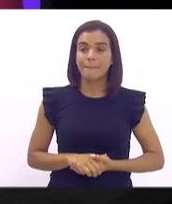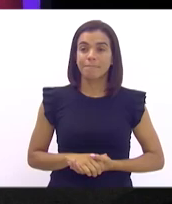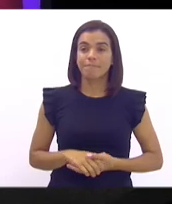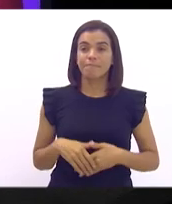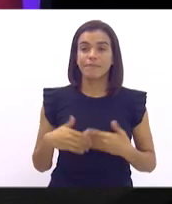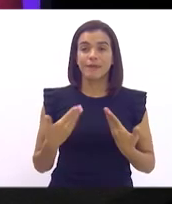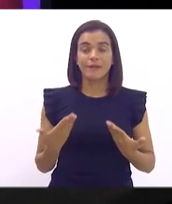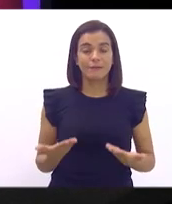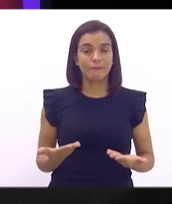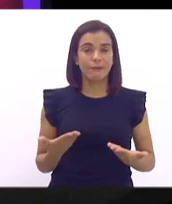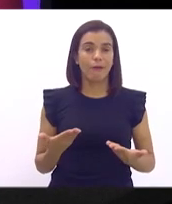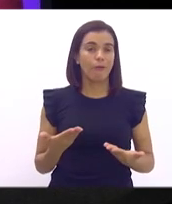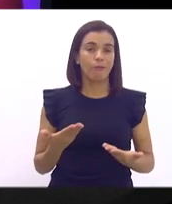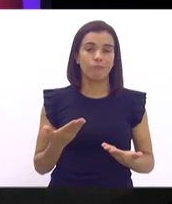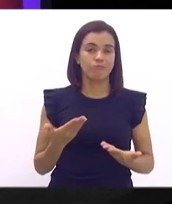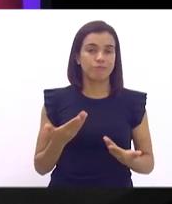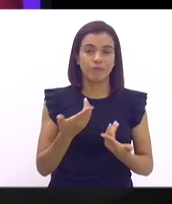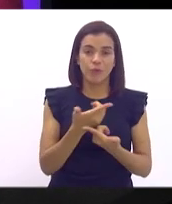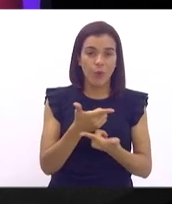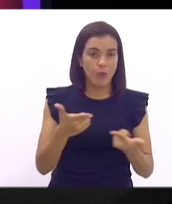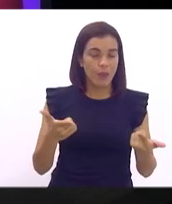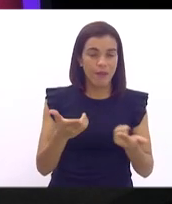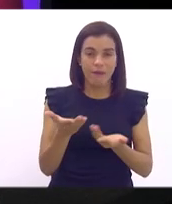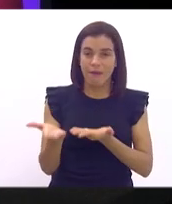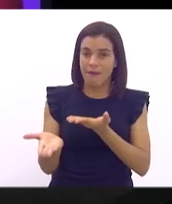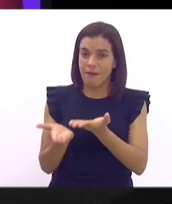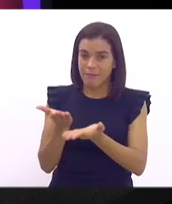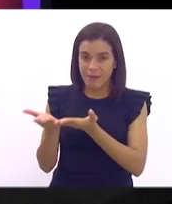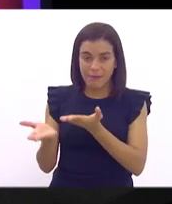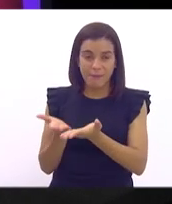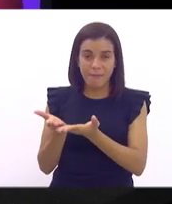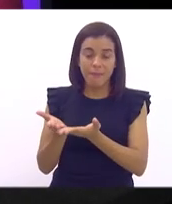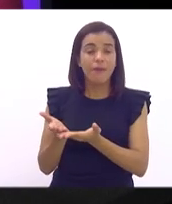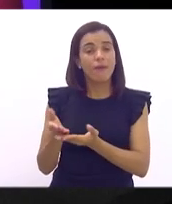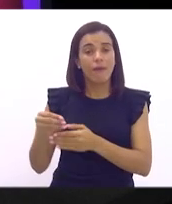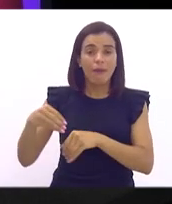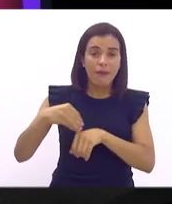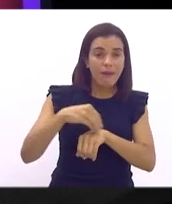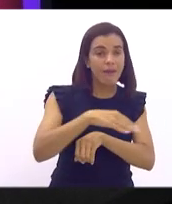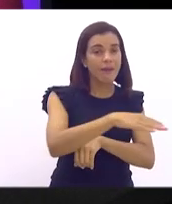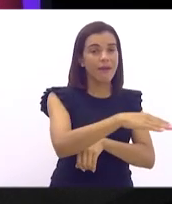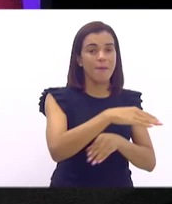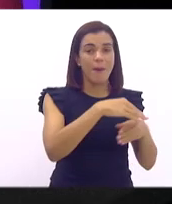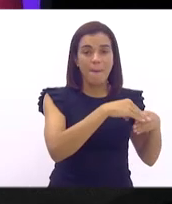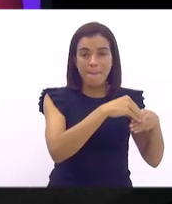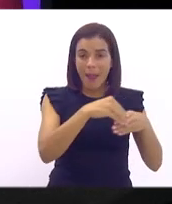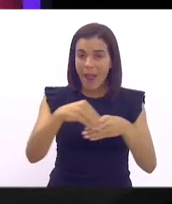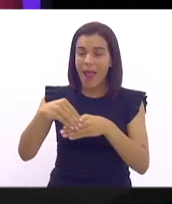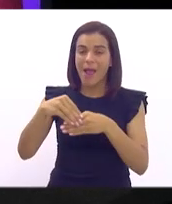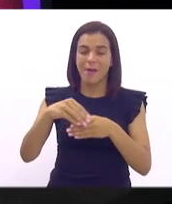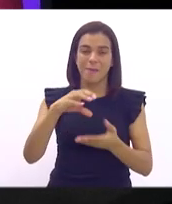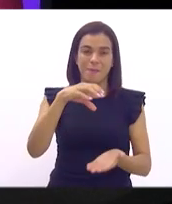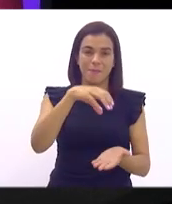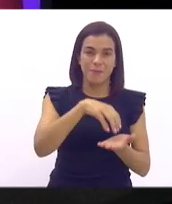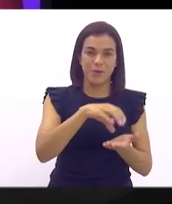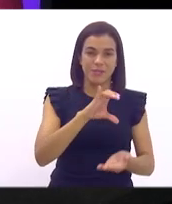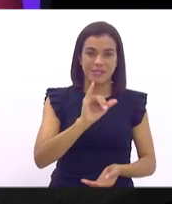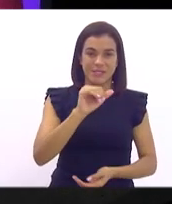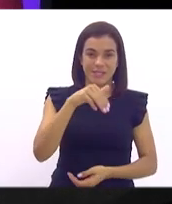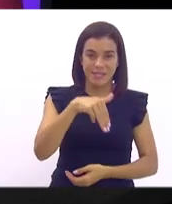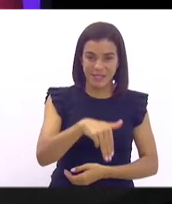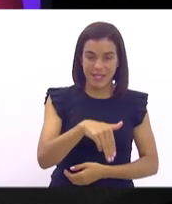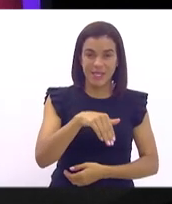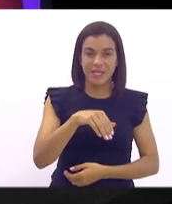Então, eles não atendem outras violências e acabam encaminhando para o CIAN Marcia Lira. Hoje, nós já temos o